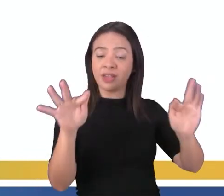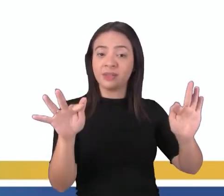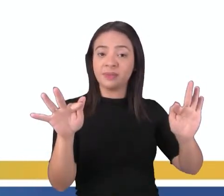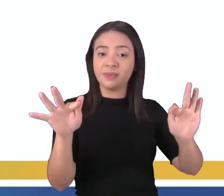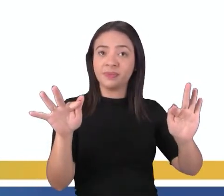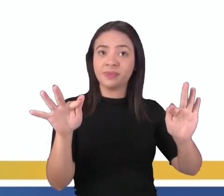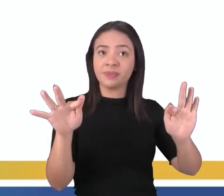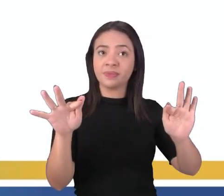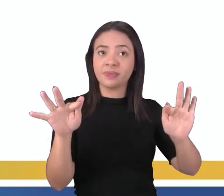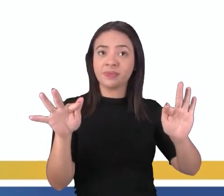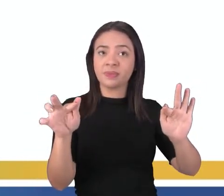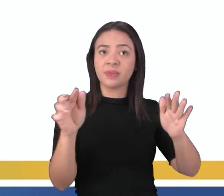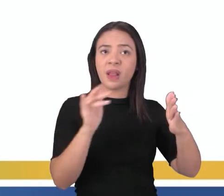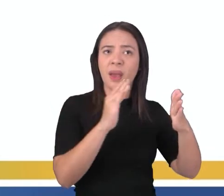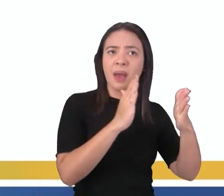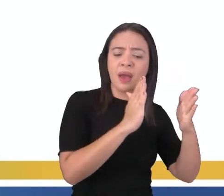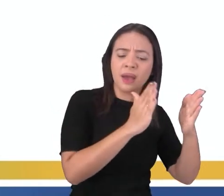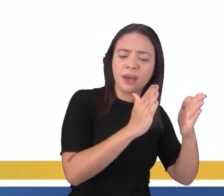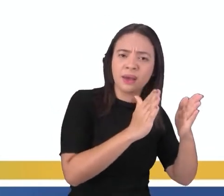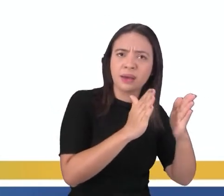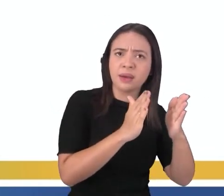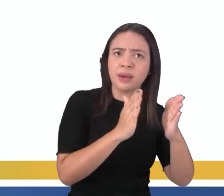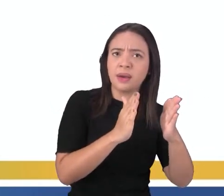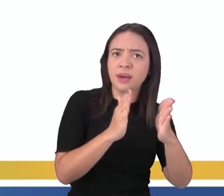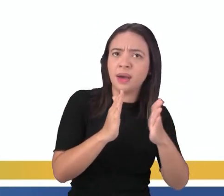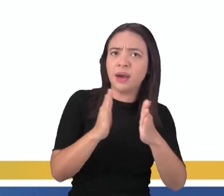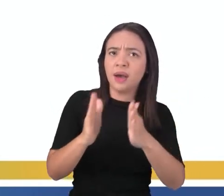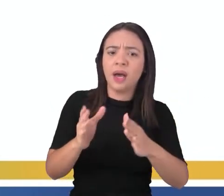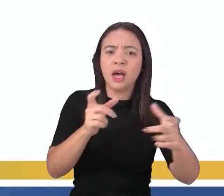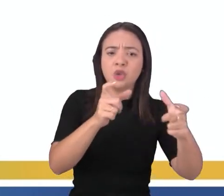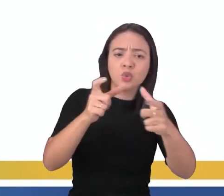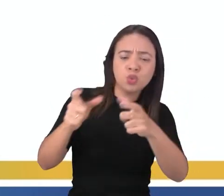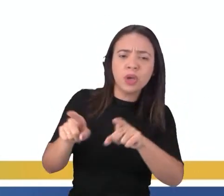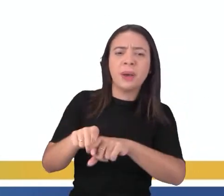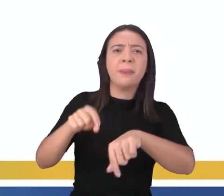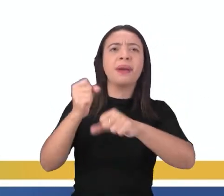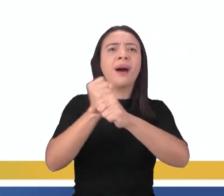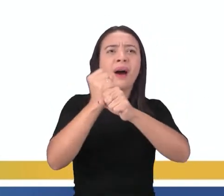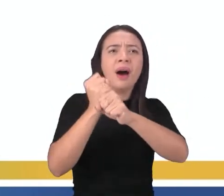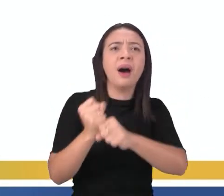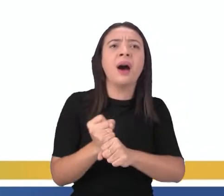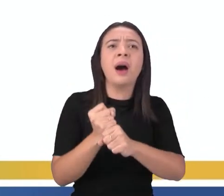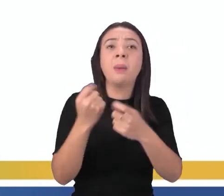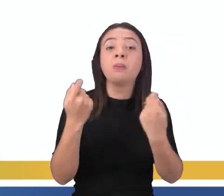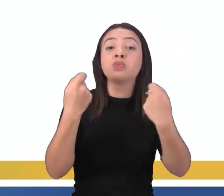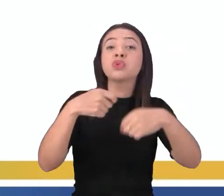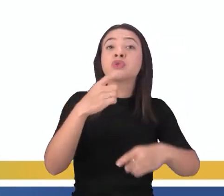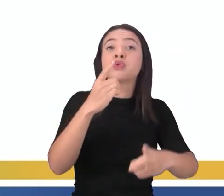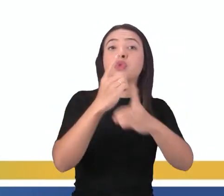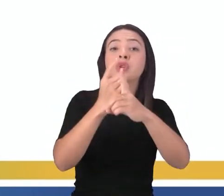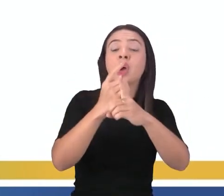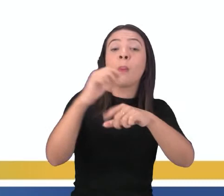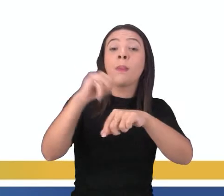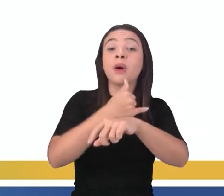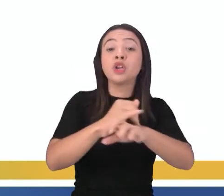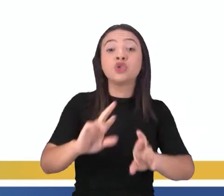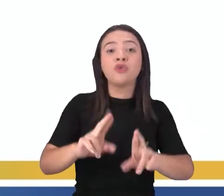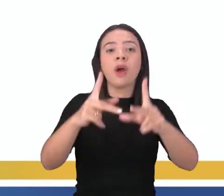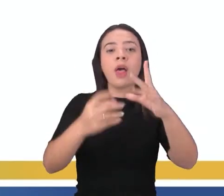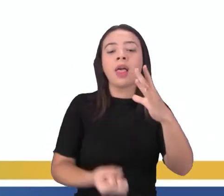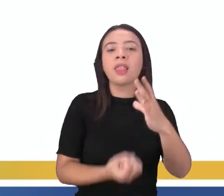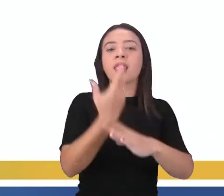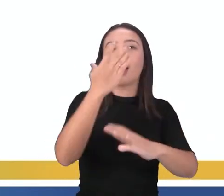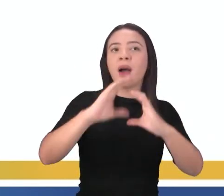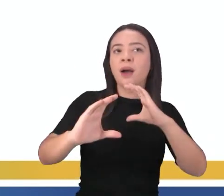segunda pergunta diz assim: na passagem em cada época e lugar do mundo, encontramos um jeito diferente de fazer